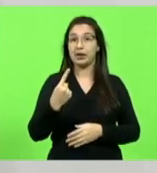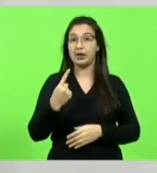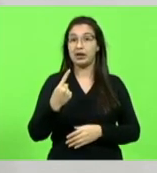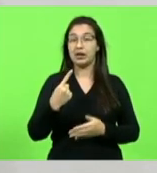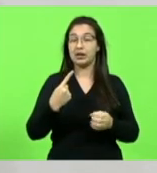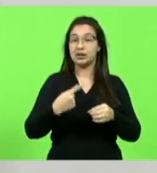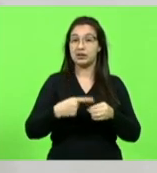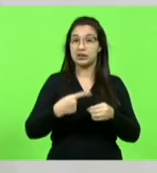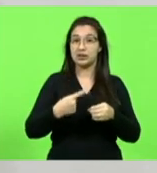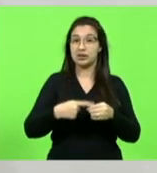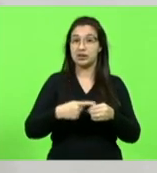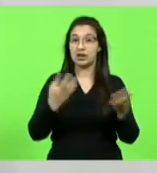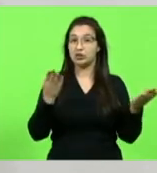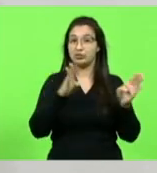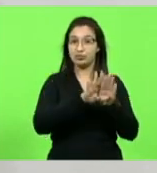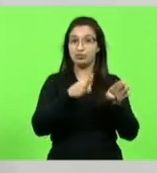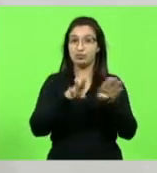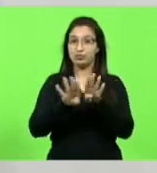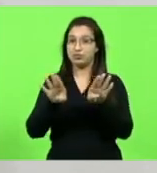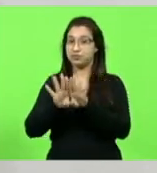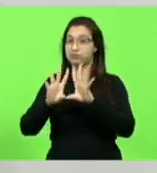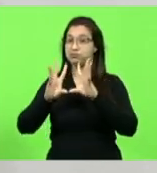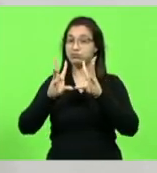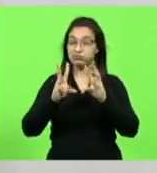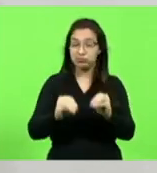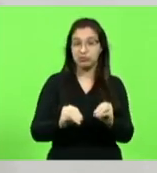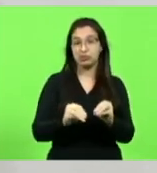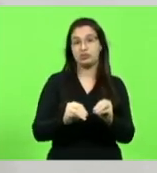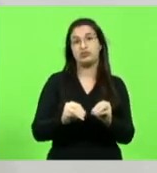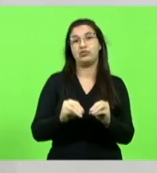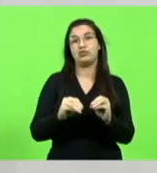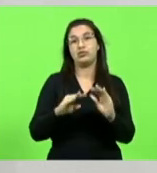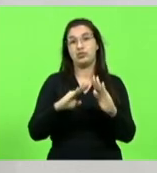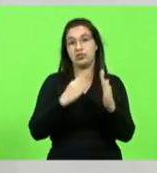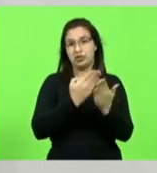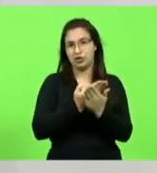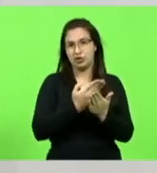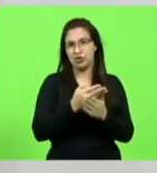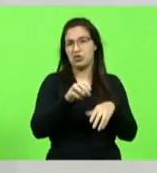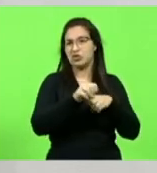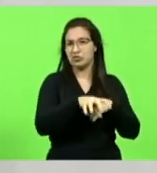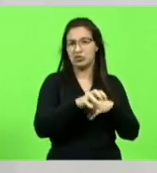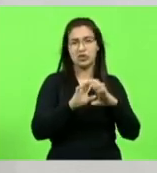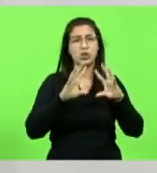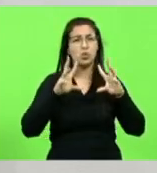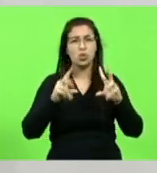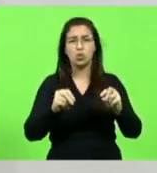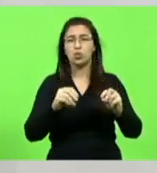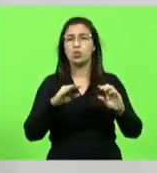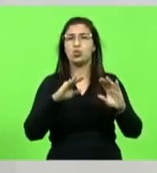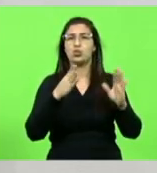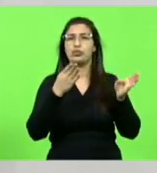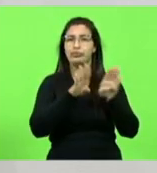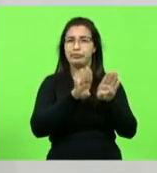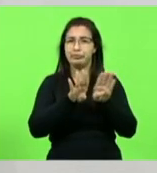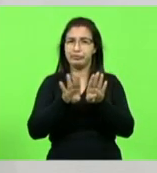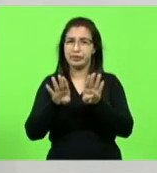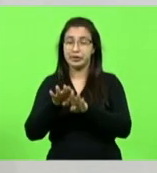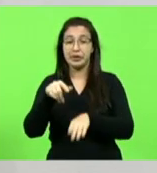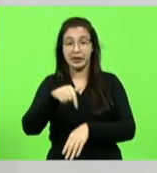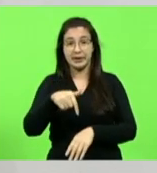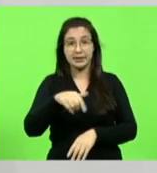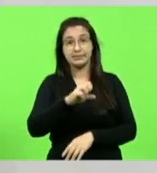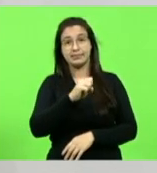tudo, a entrar em lockdown na educação no mundo. Uma das primeiras cidades e uma das únicas cidades